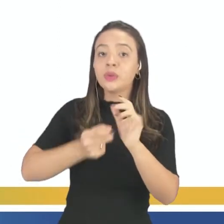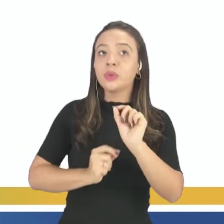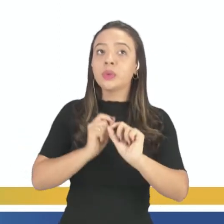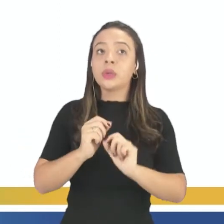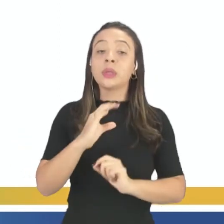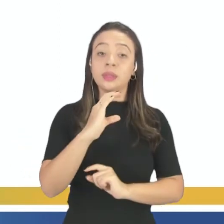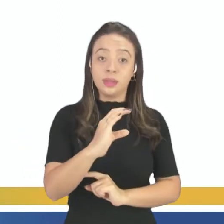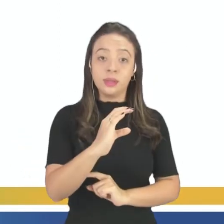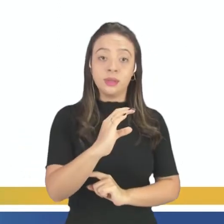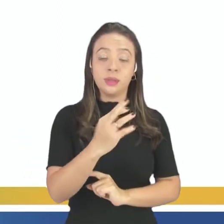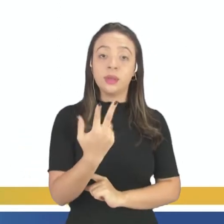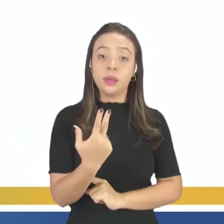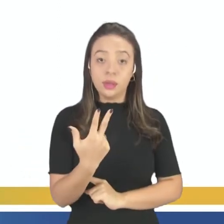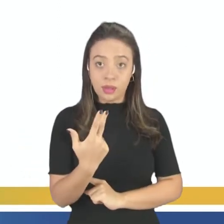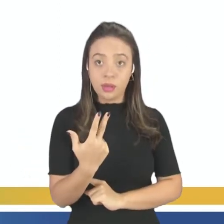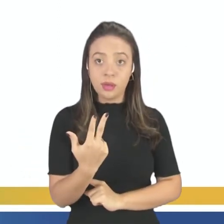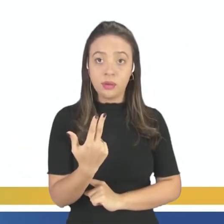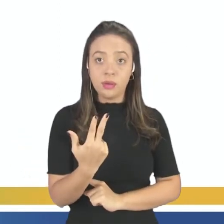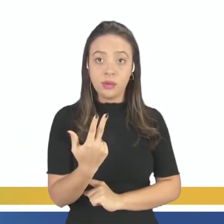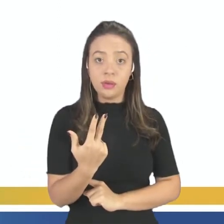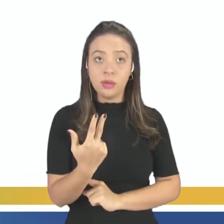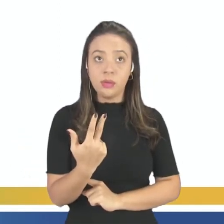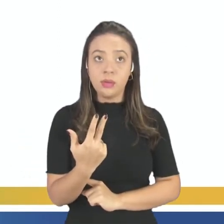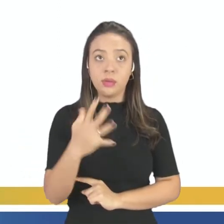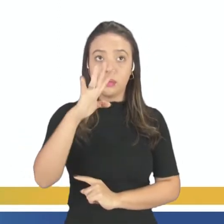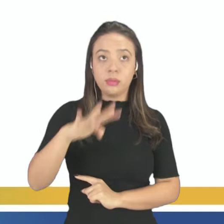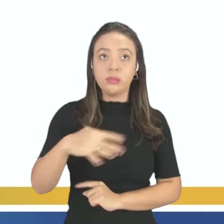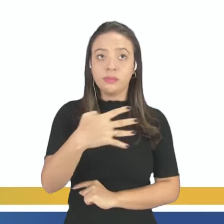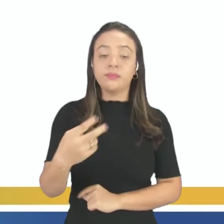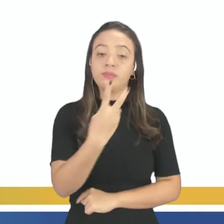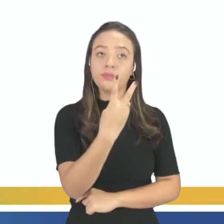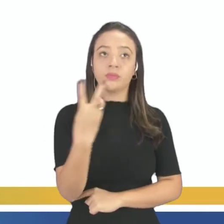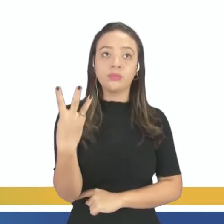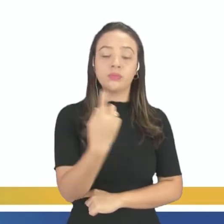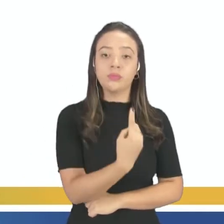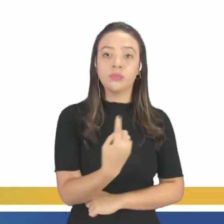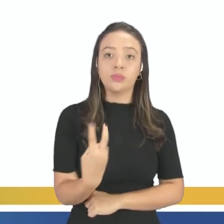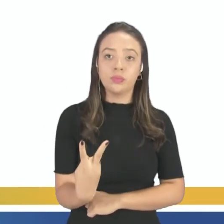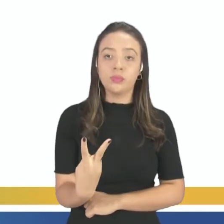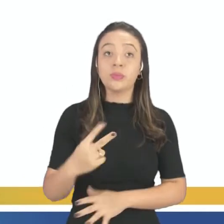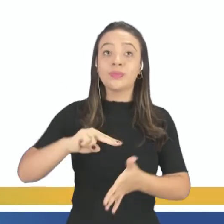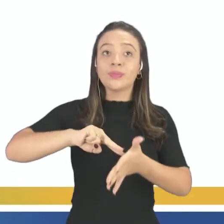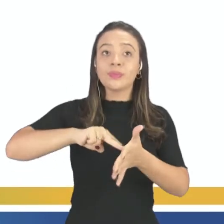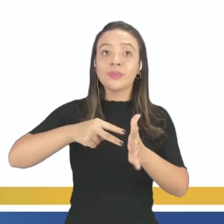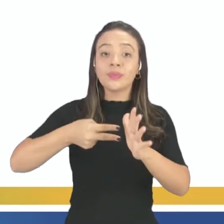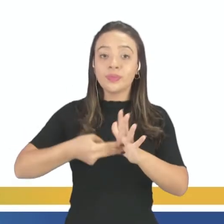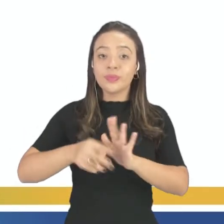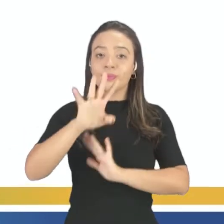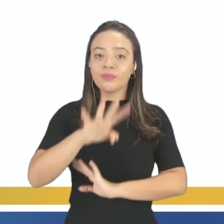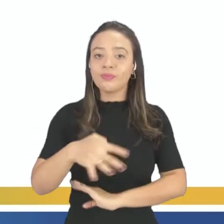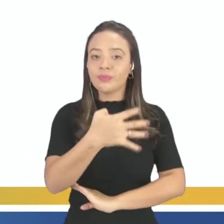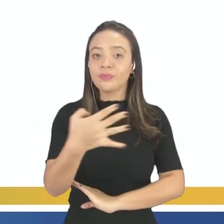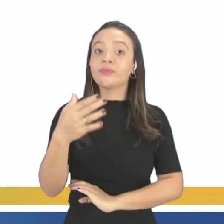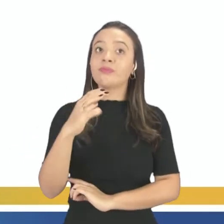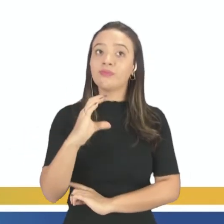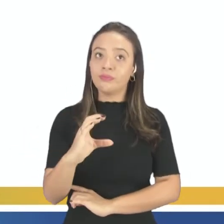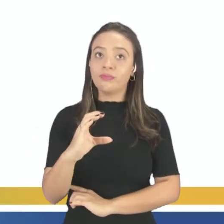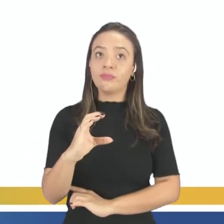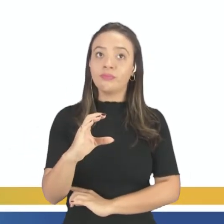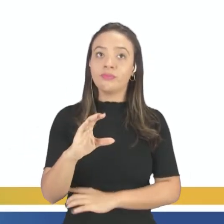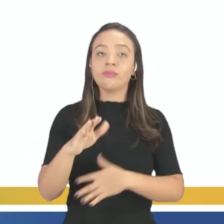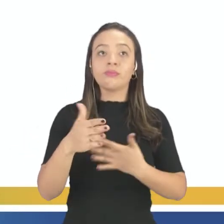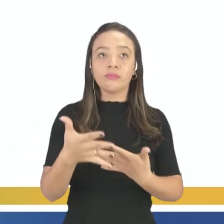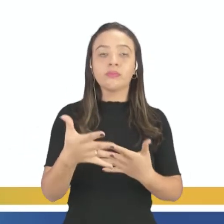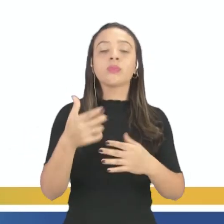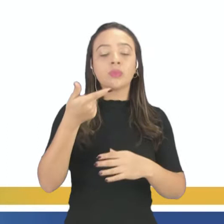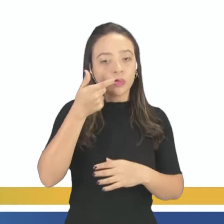C igual, aí nós temos elementos 2, 3, 1 e 2 que correspondem à matriz C. Transmite-se